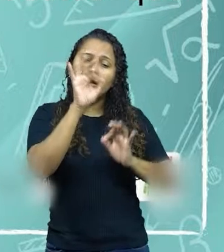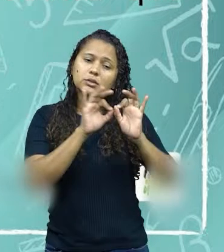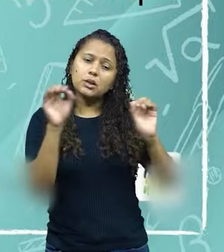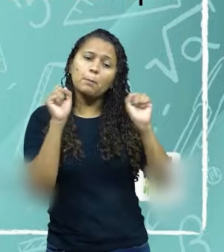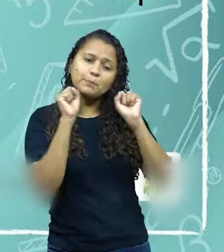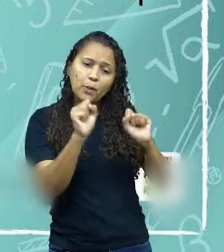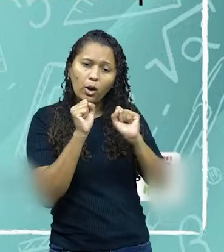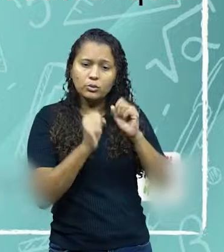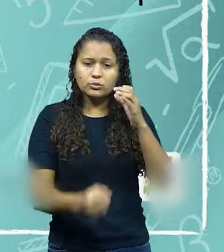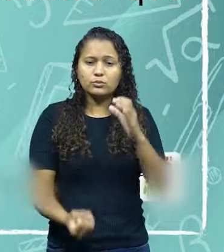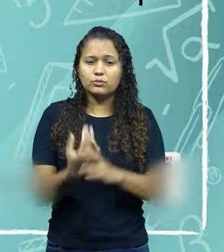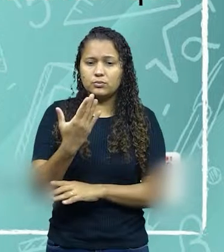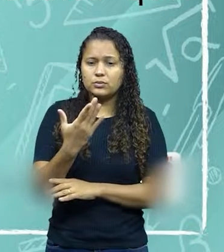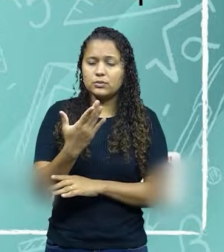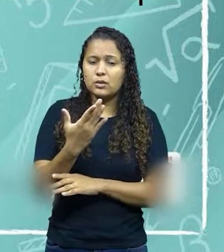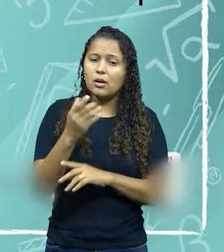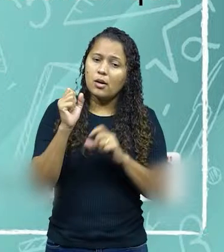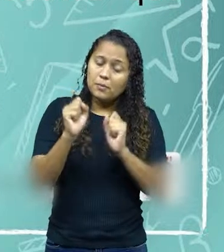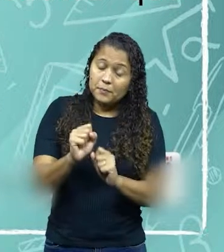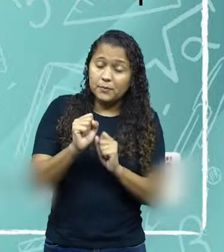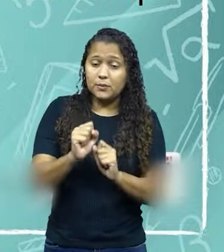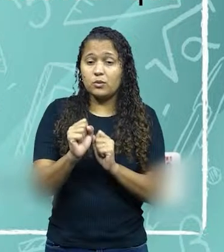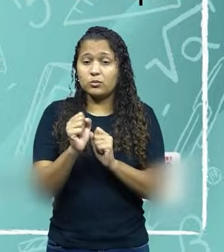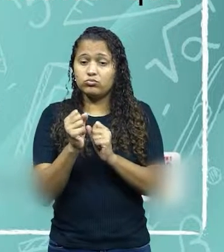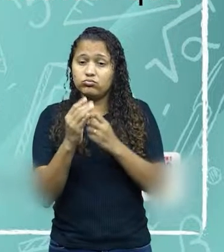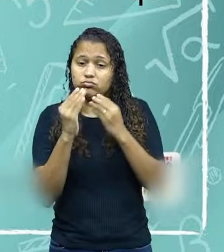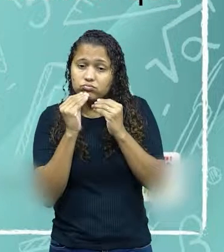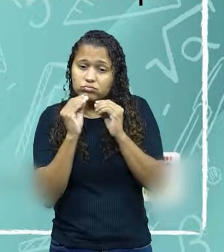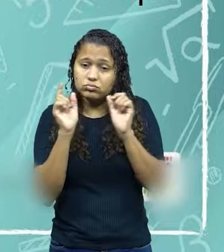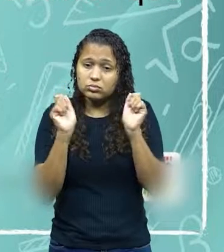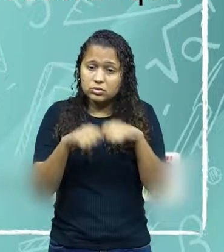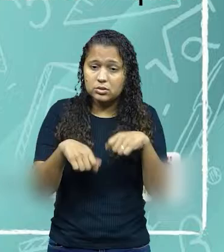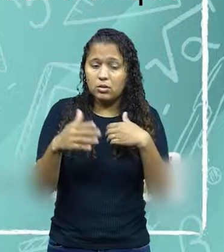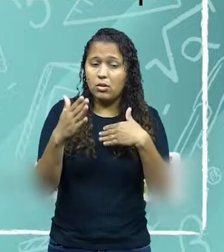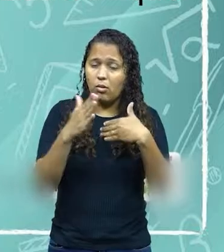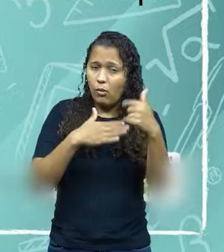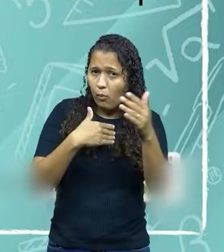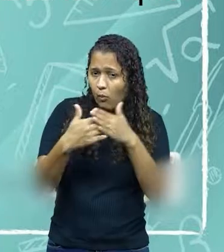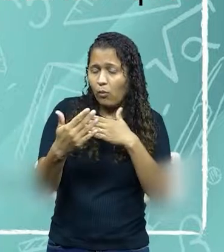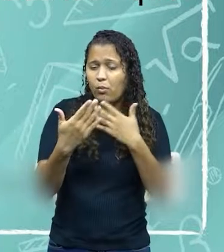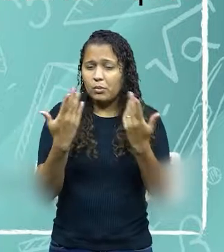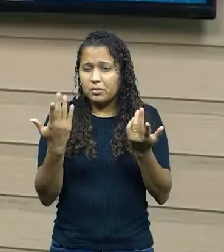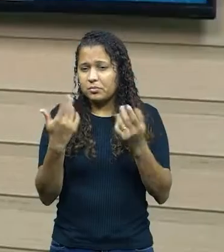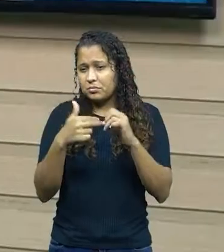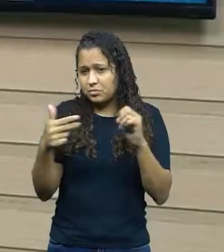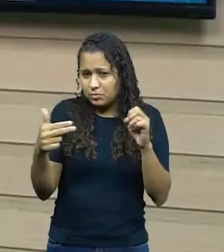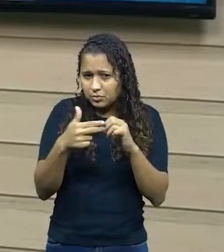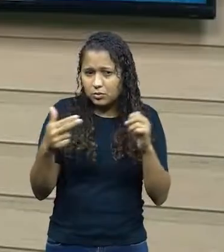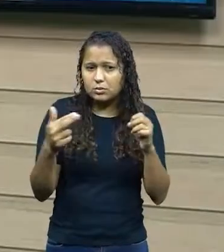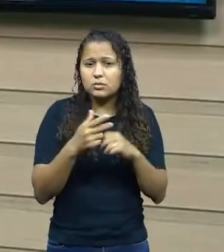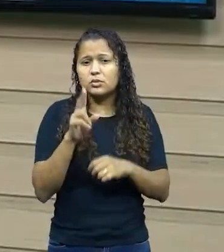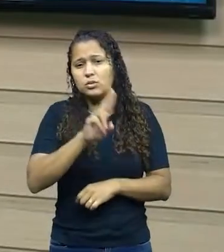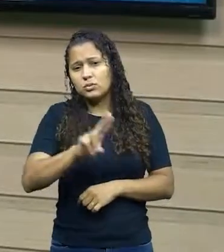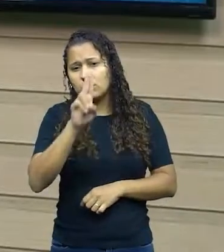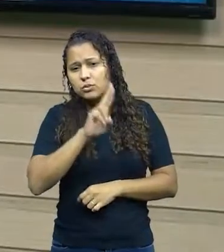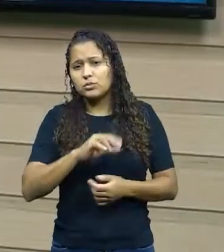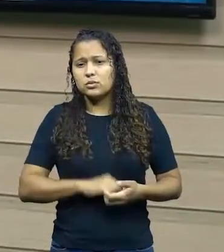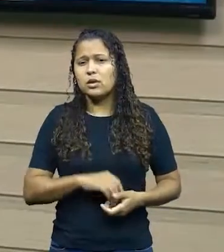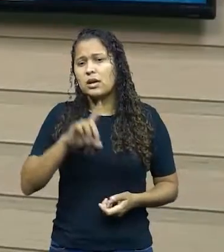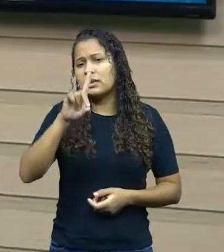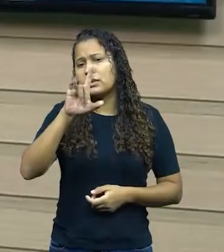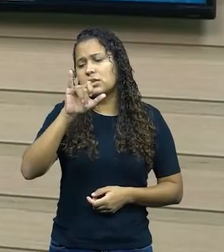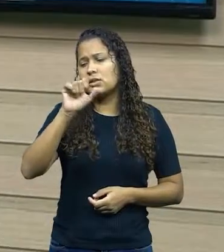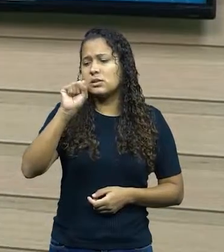pode surgir de forma discreta nos produtos que consumimos e em nossas casas. O que eu quero dizer de forma